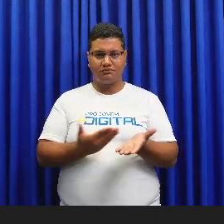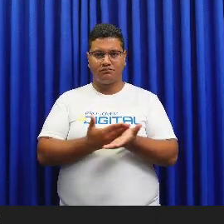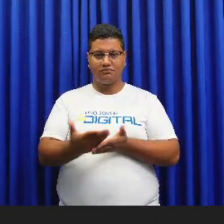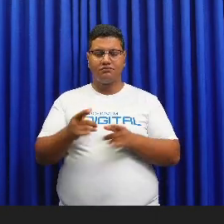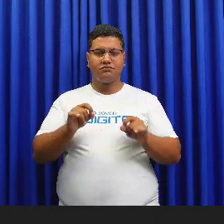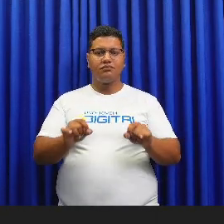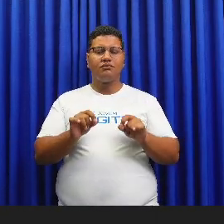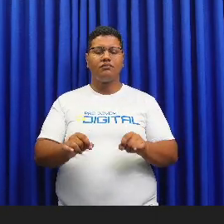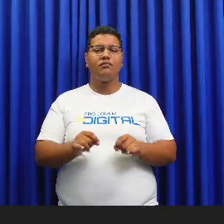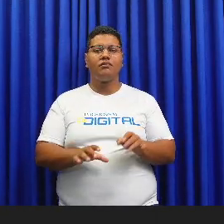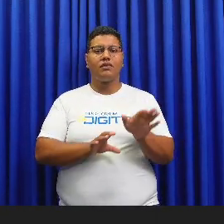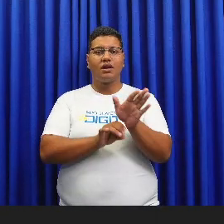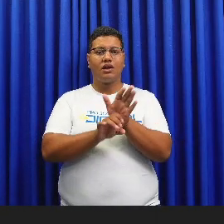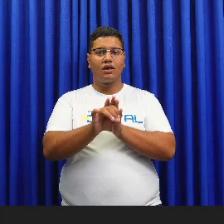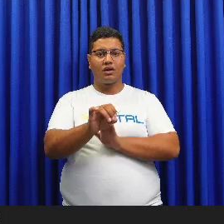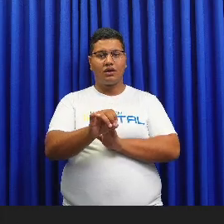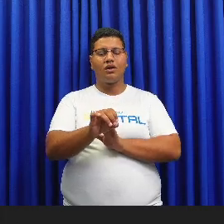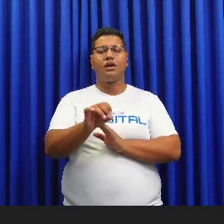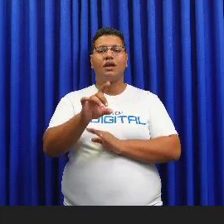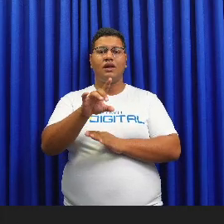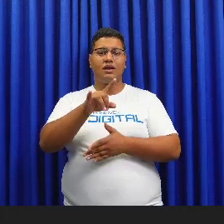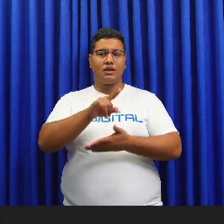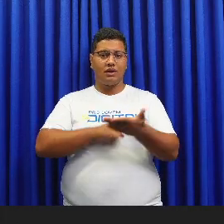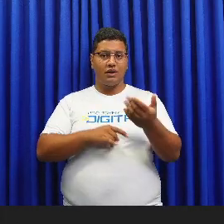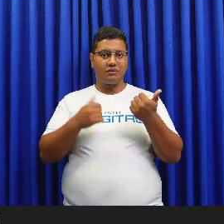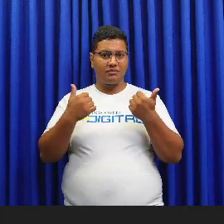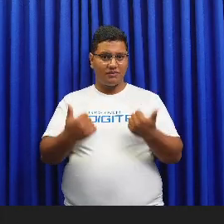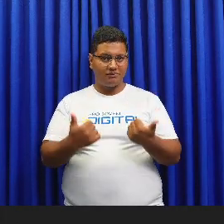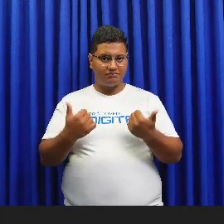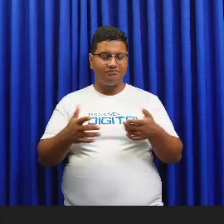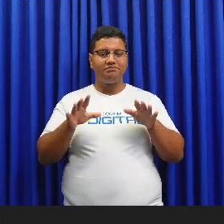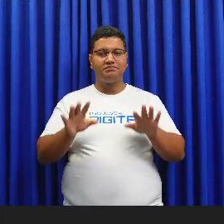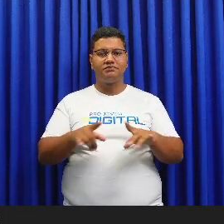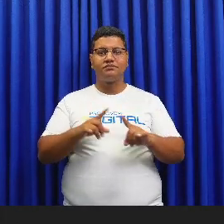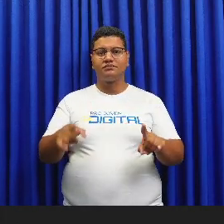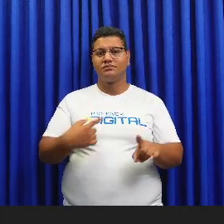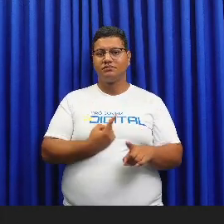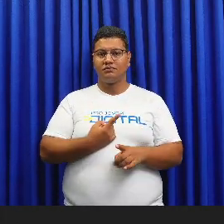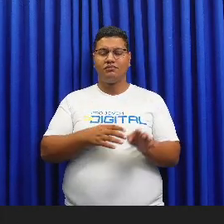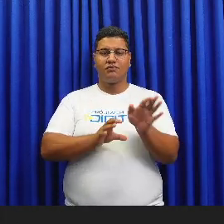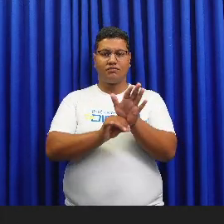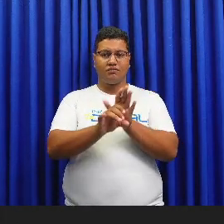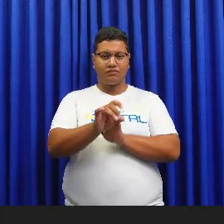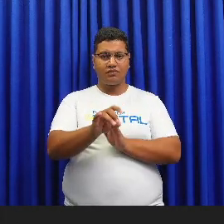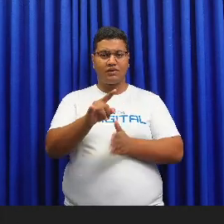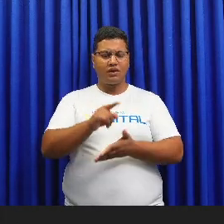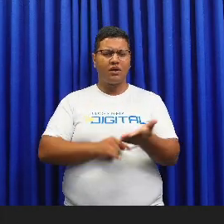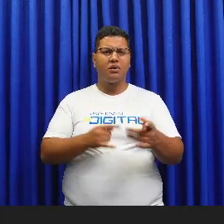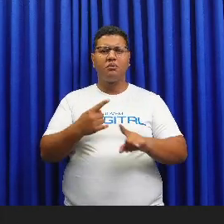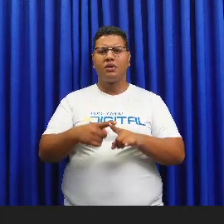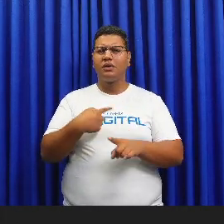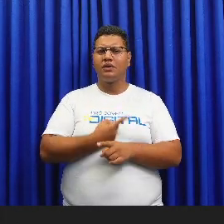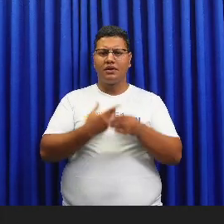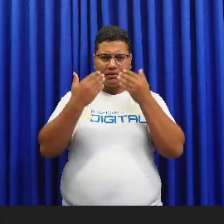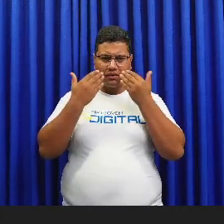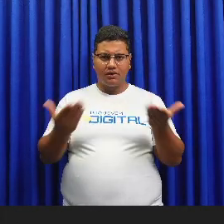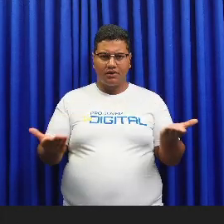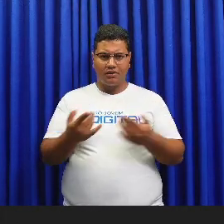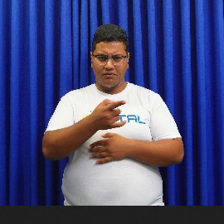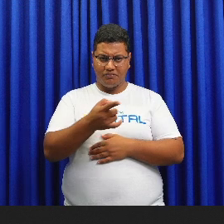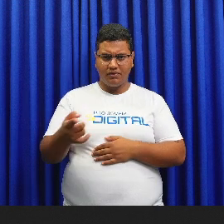aqui, que é o Google Docs, beleza? Aqui no Google Docs, galera, por que a gente está apresentando isso